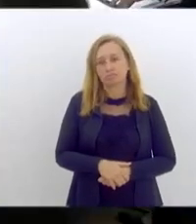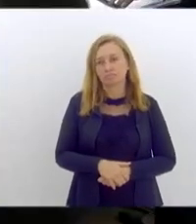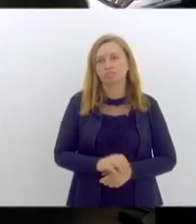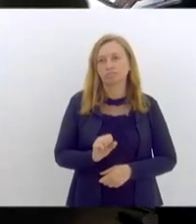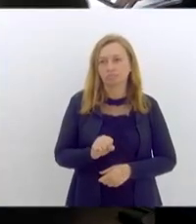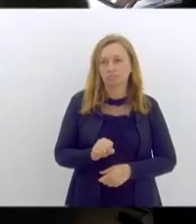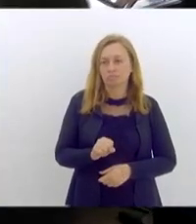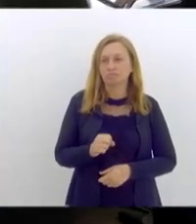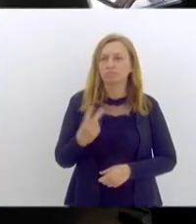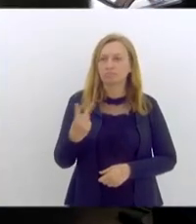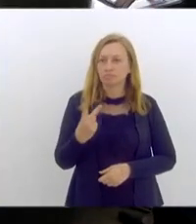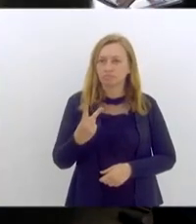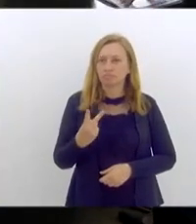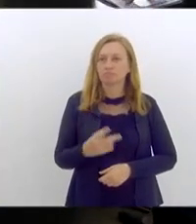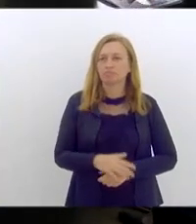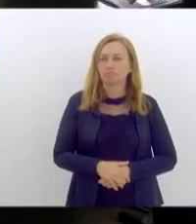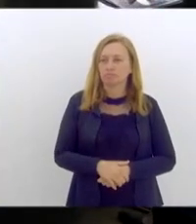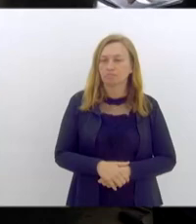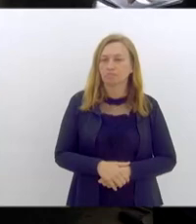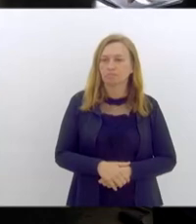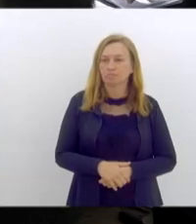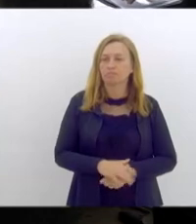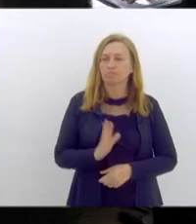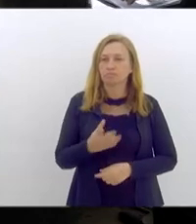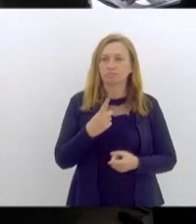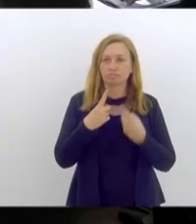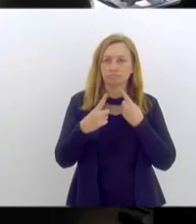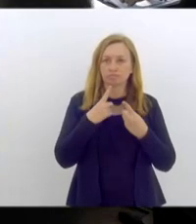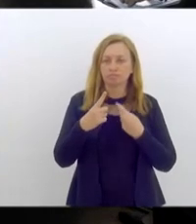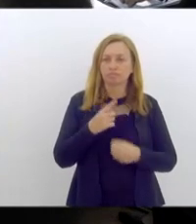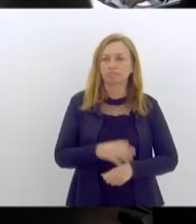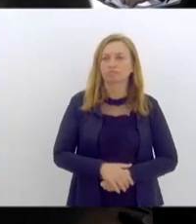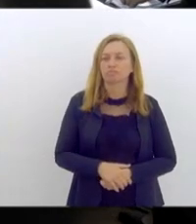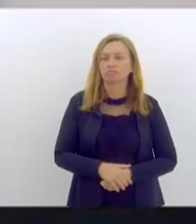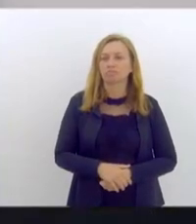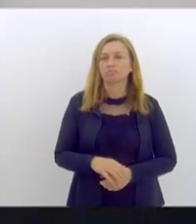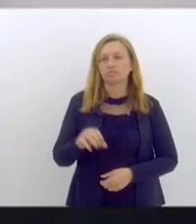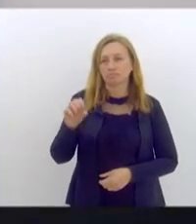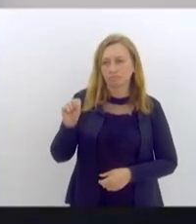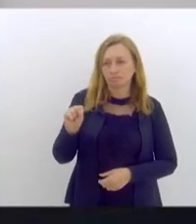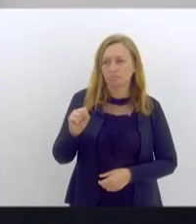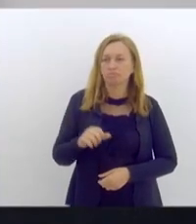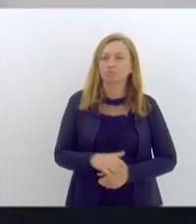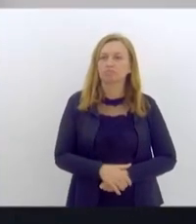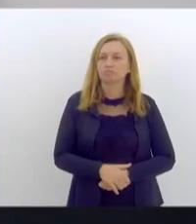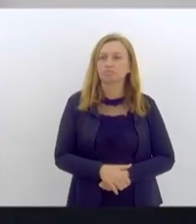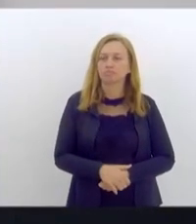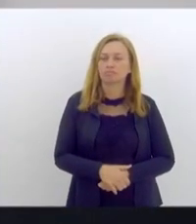as duas vertentes que a gente já discutiu a 8